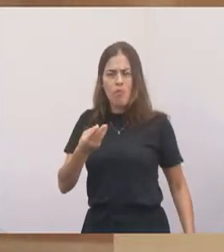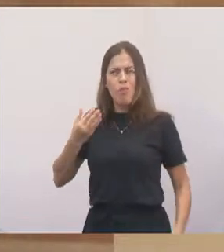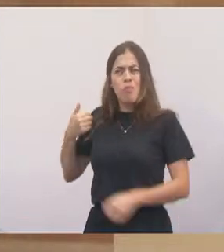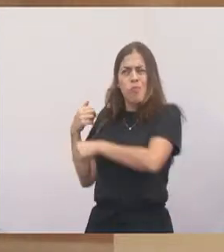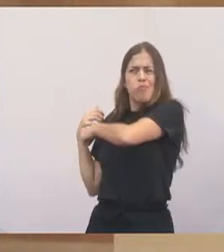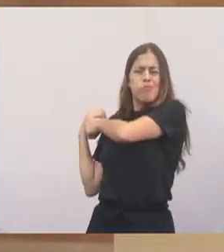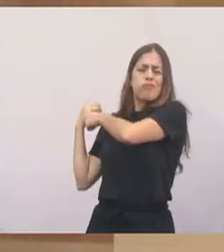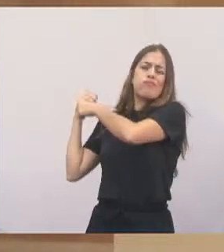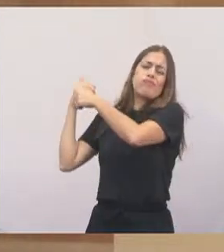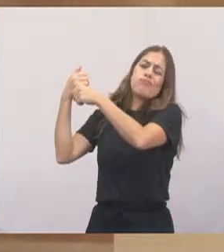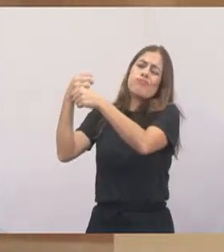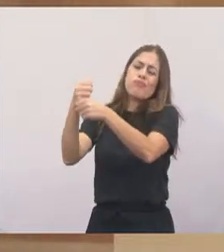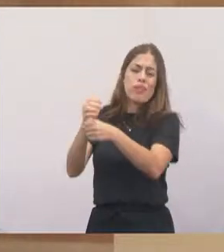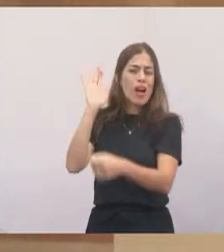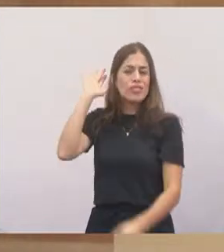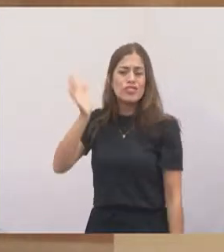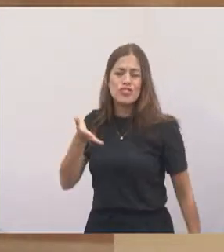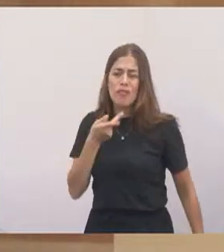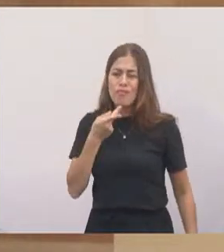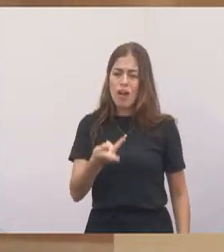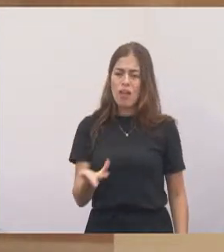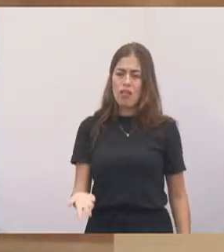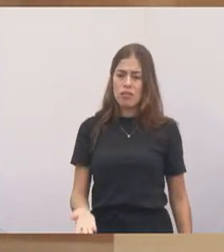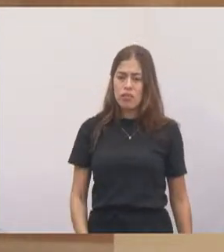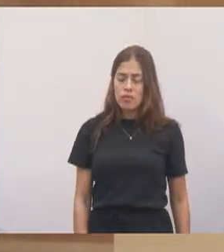o começo, tá?